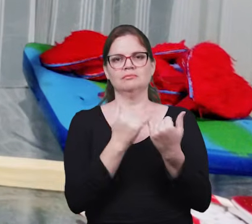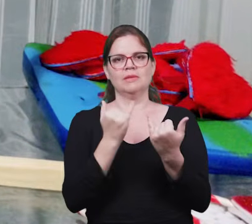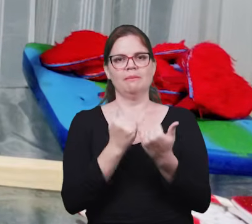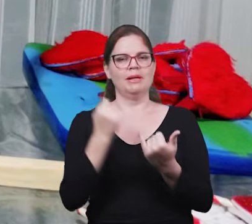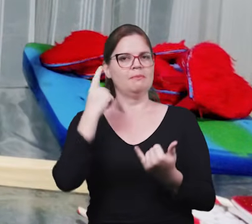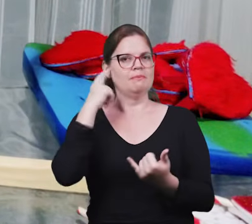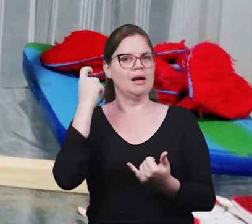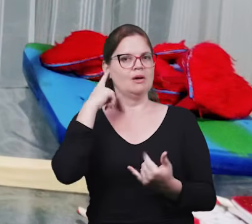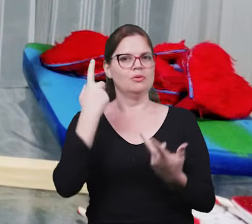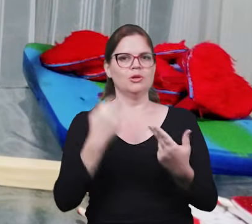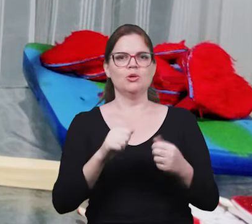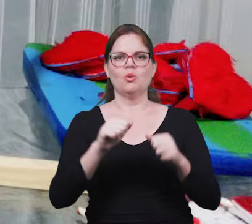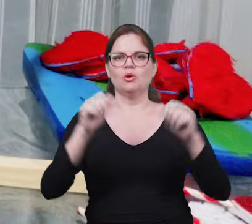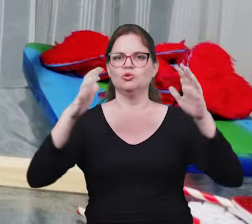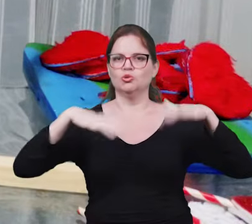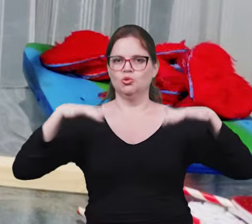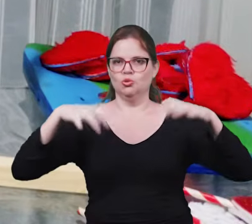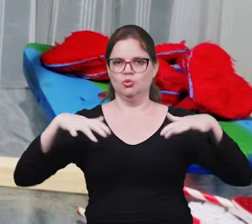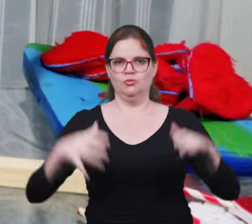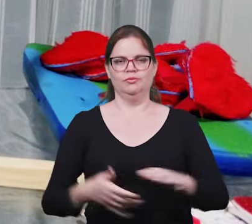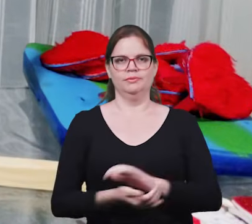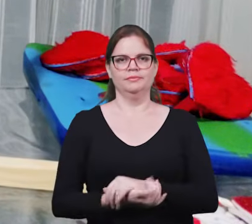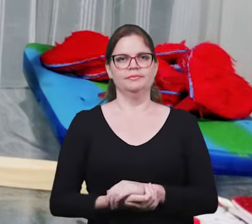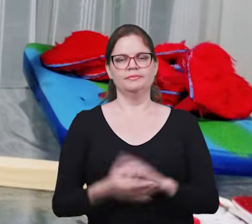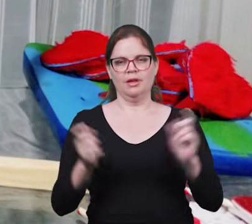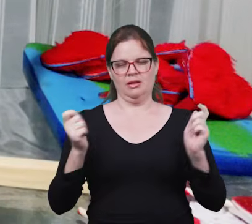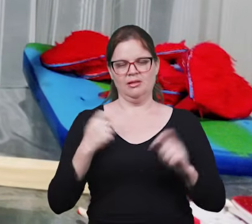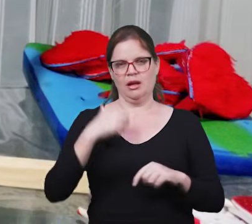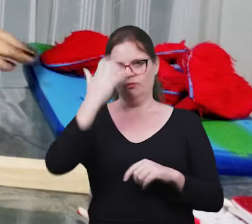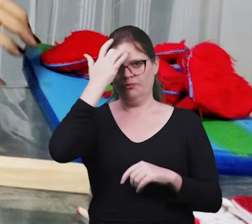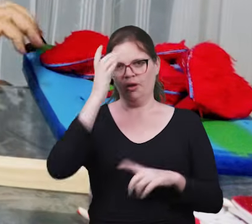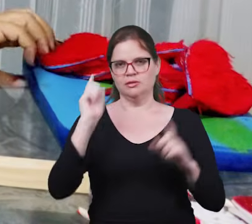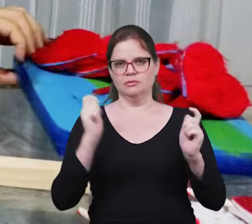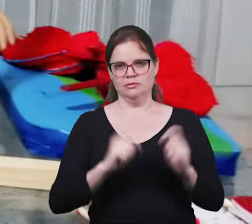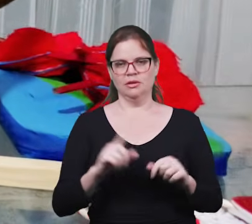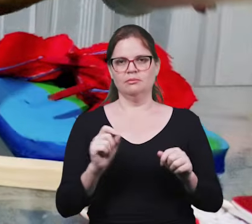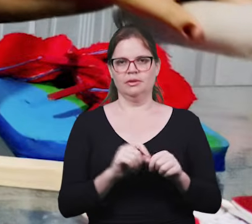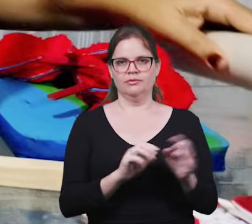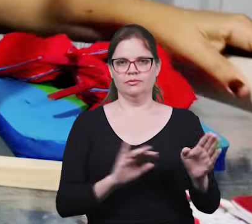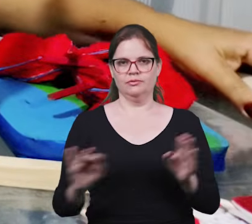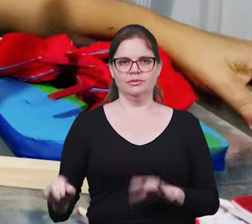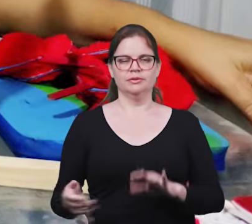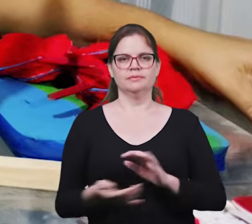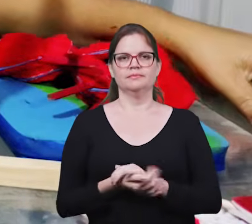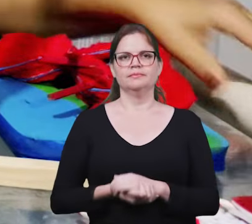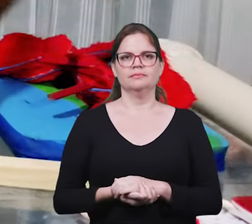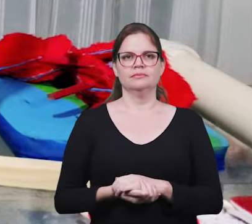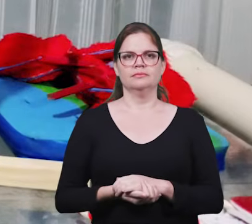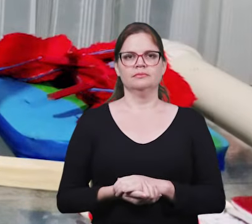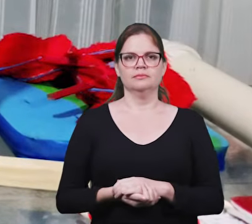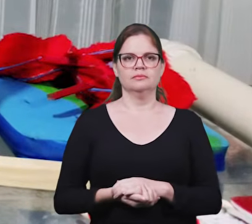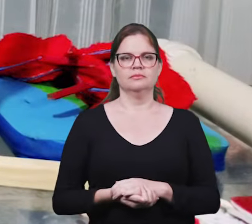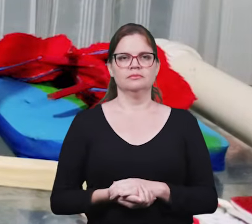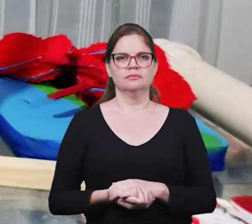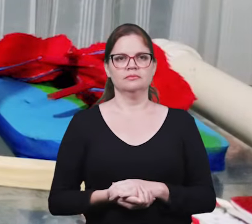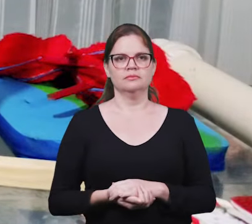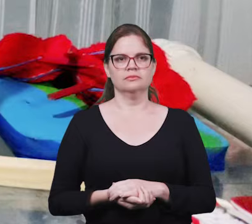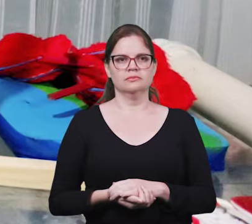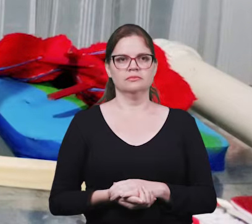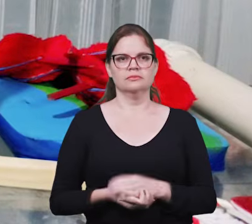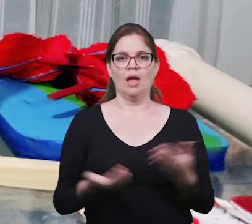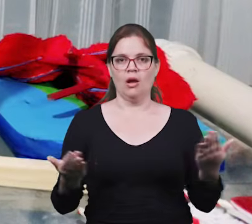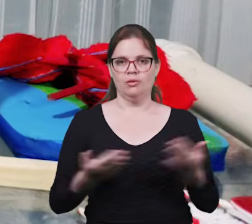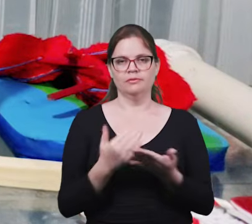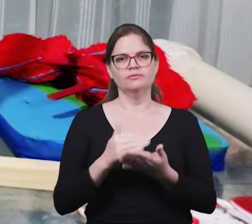os irmãos também queiram fazer em casa, é um material fácil de ser produzido. Nós vamos falar com essas crianças, utilizando então o nível de